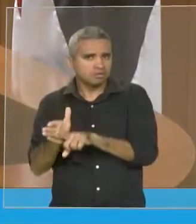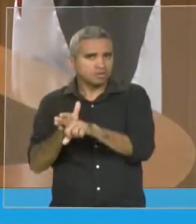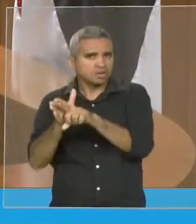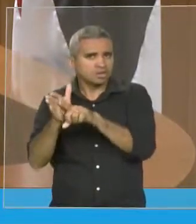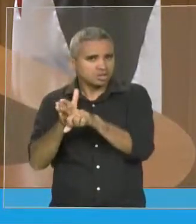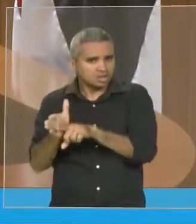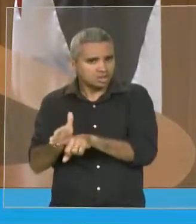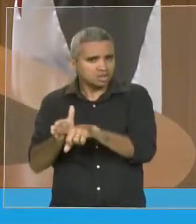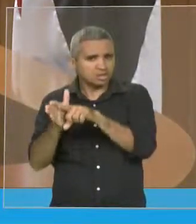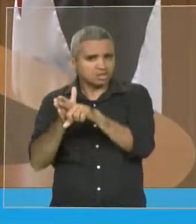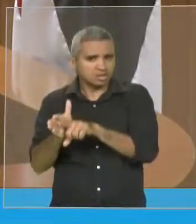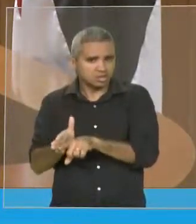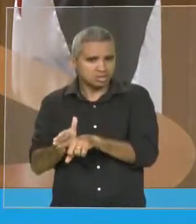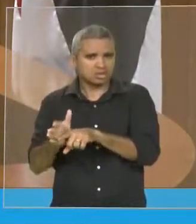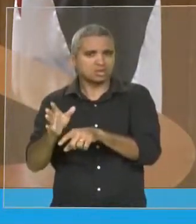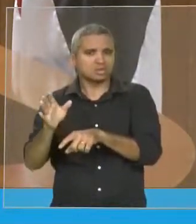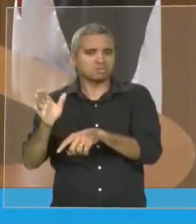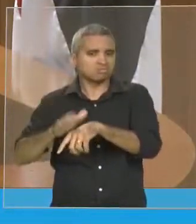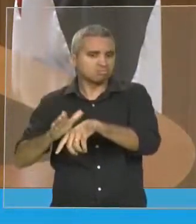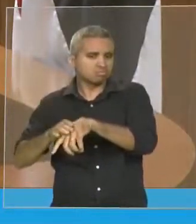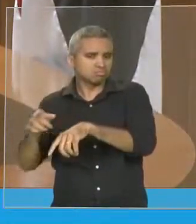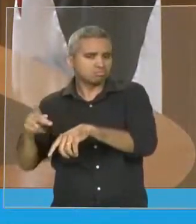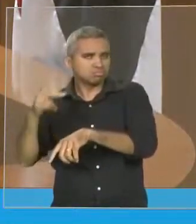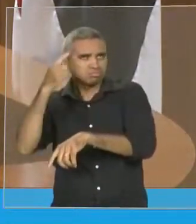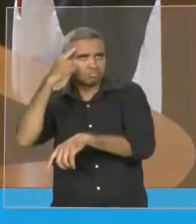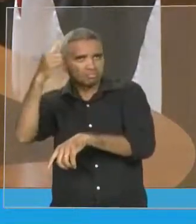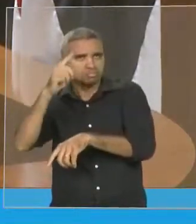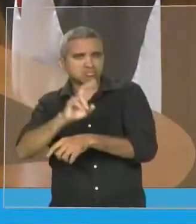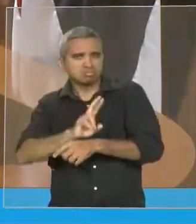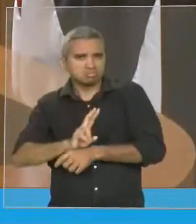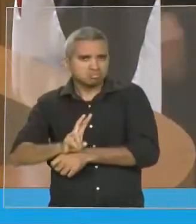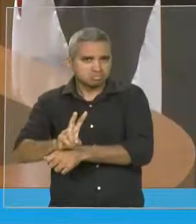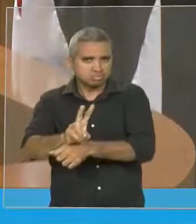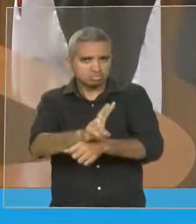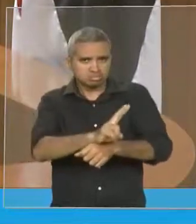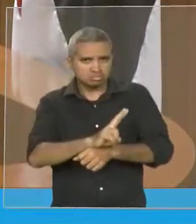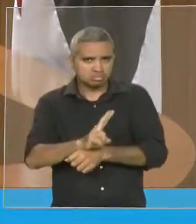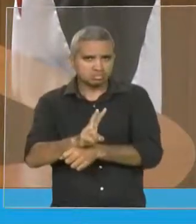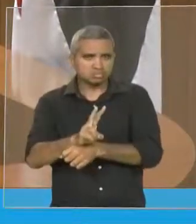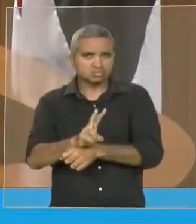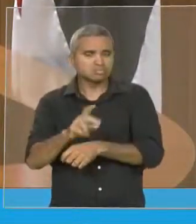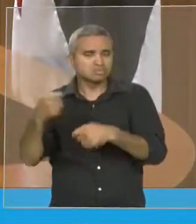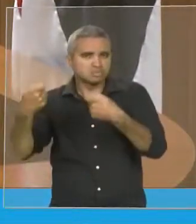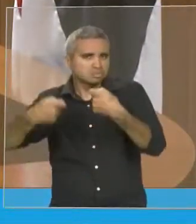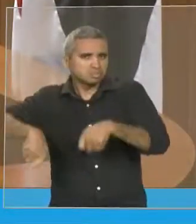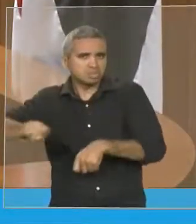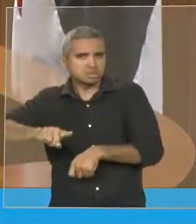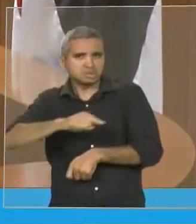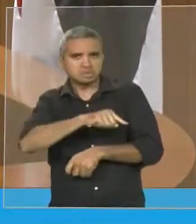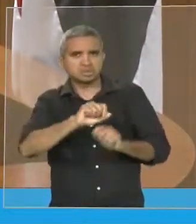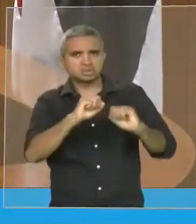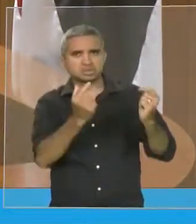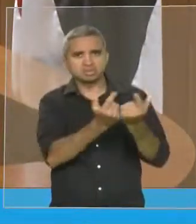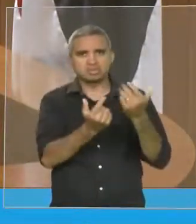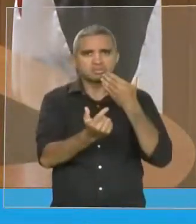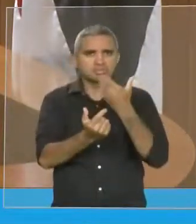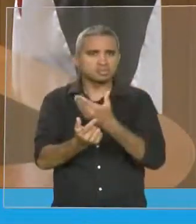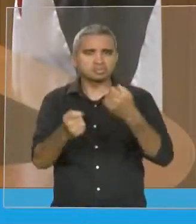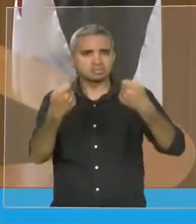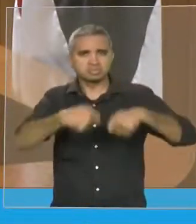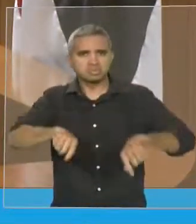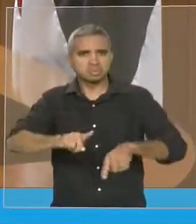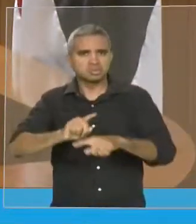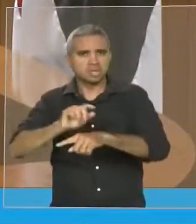sem provocação nem do Parlamento, nem mesmo da coletividade.